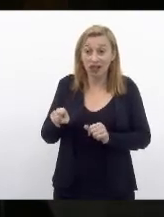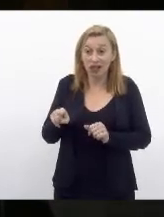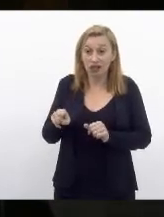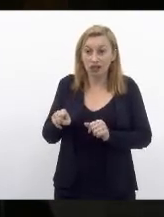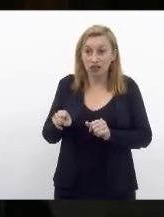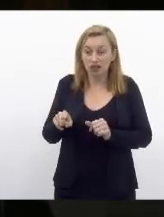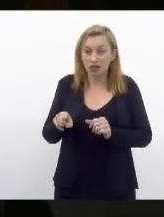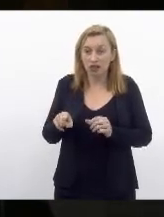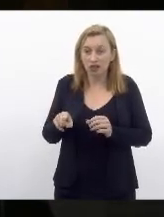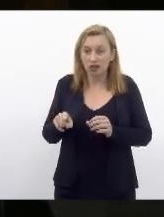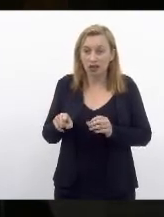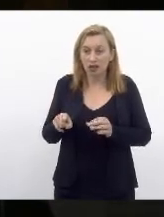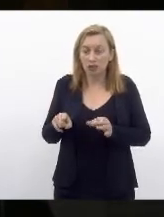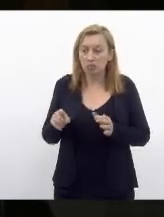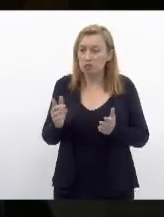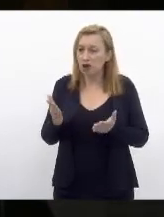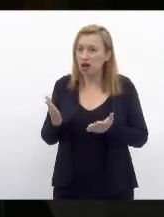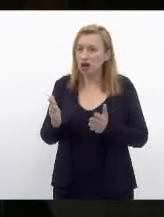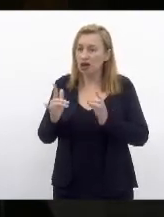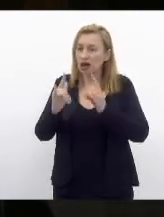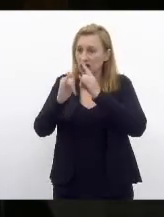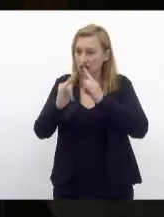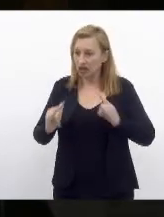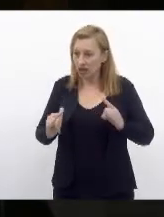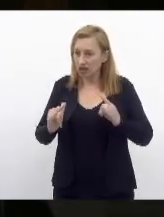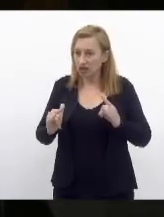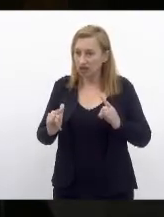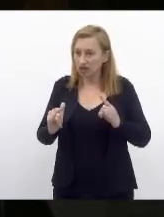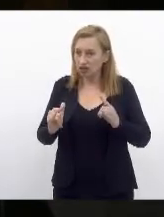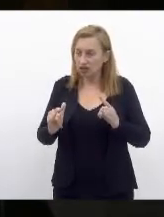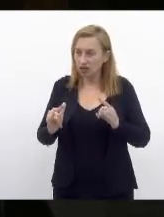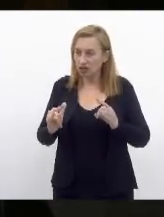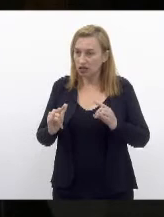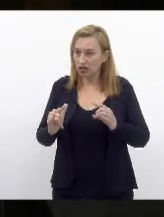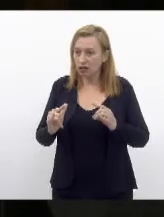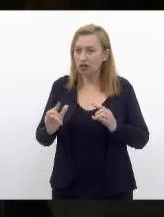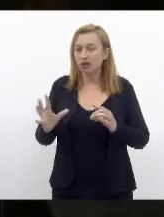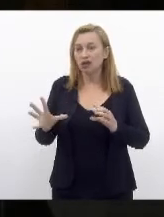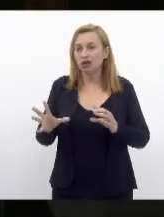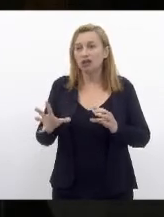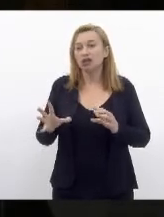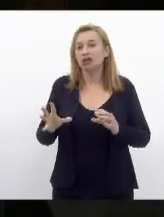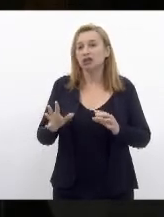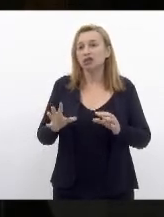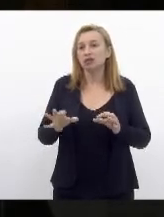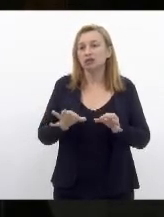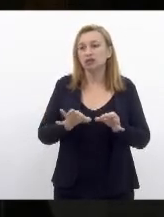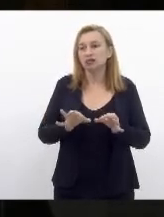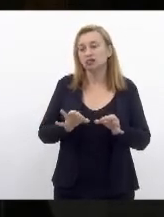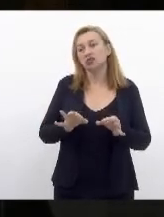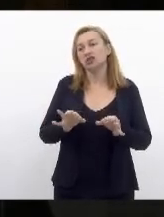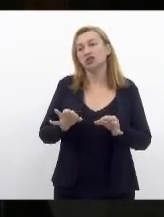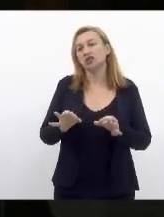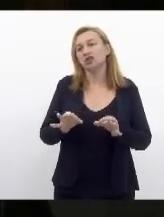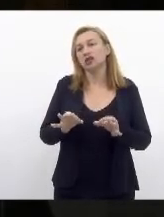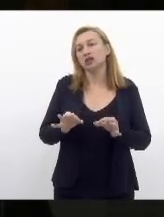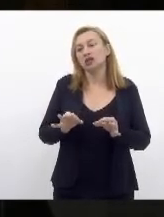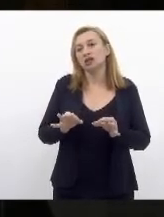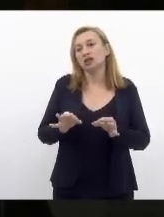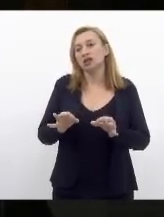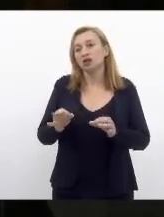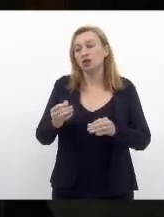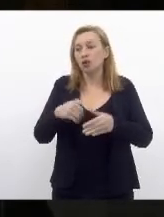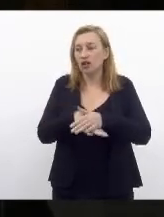a nossa tenda e fomos embora. Agora, o que me chama a atenção, primeiro,